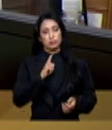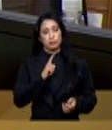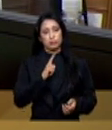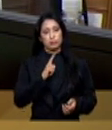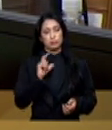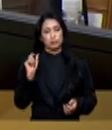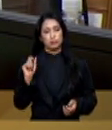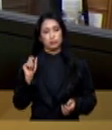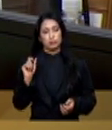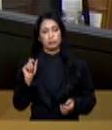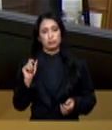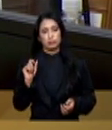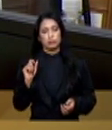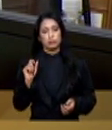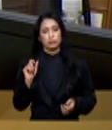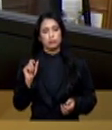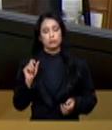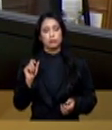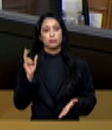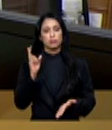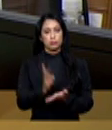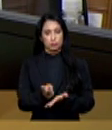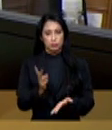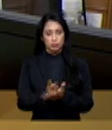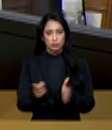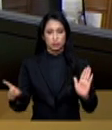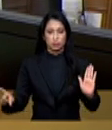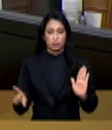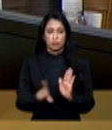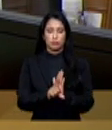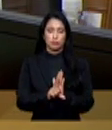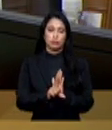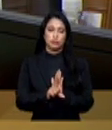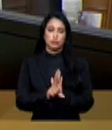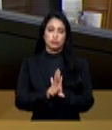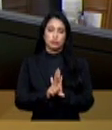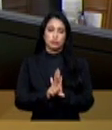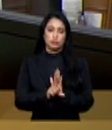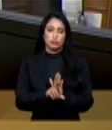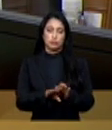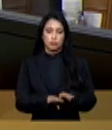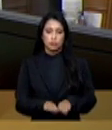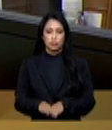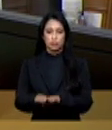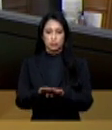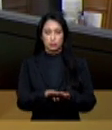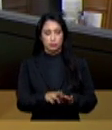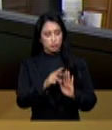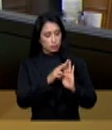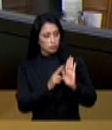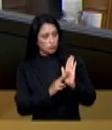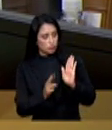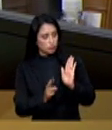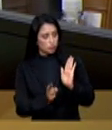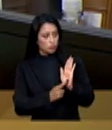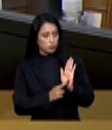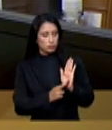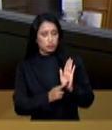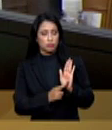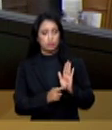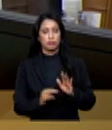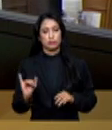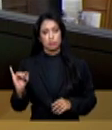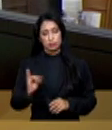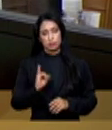as entidades que defendem a manutenção da lei assevera que a uniformidade regulatório essencial